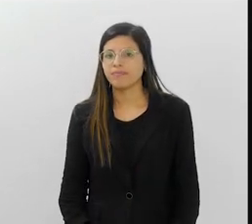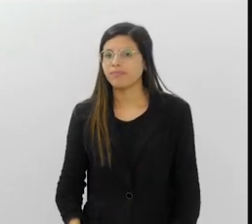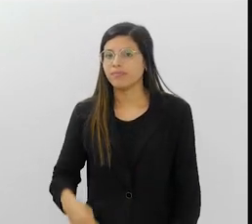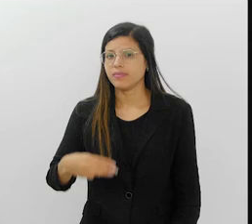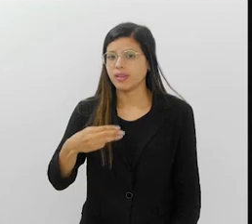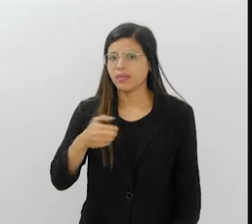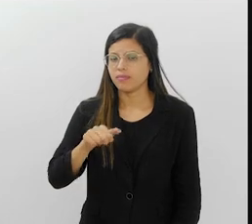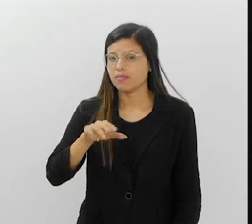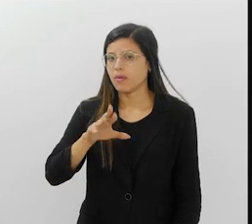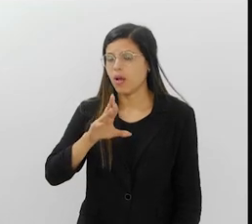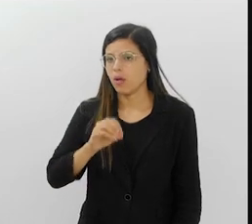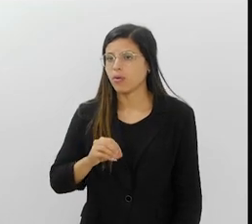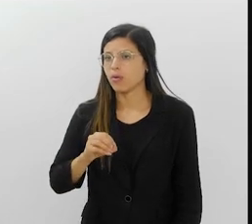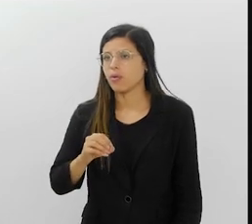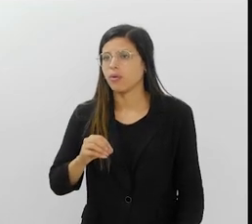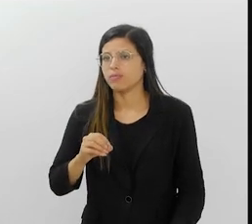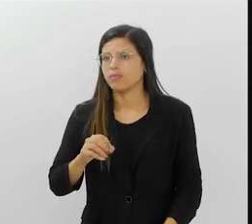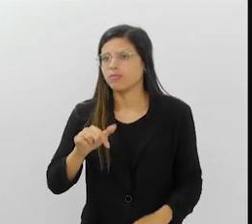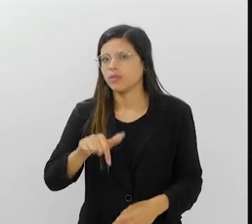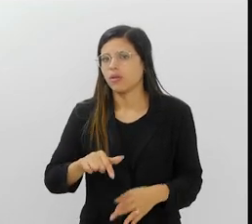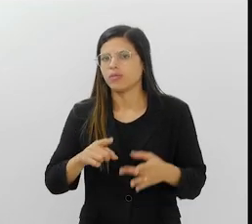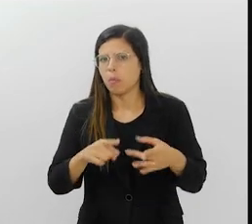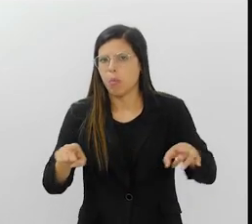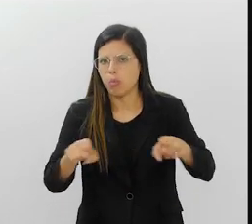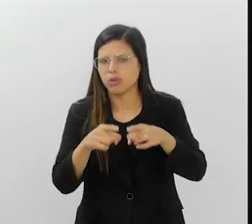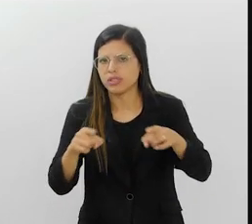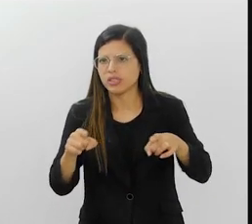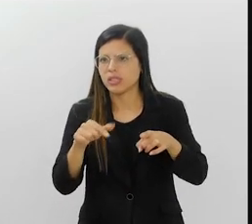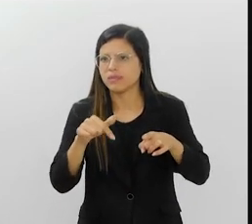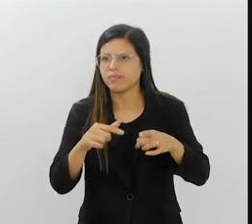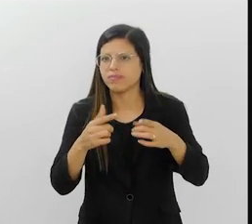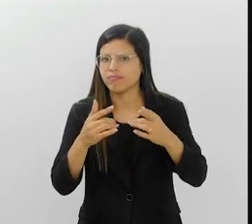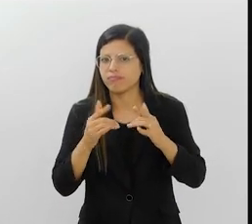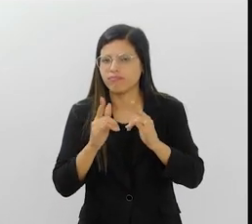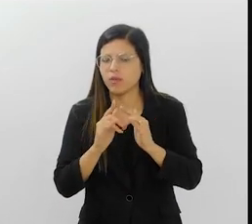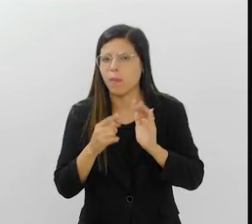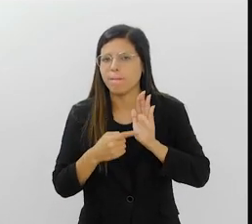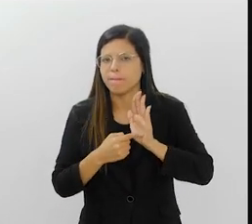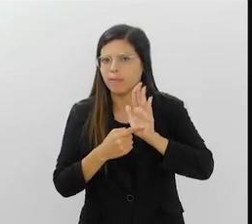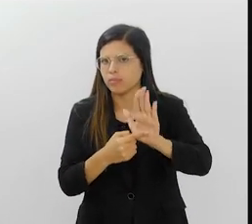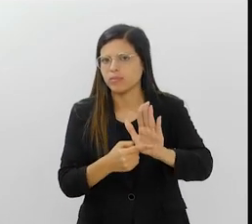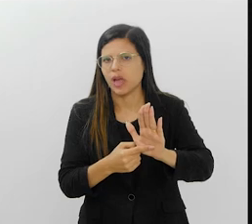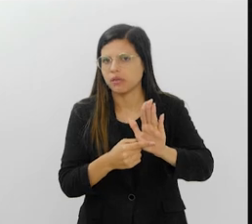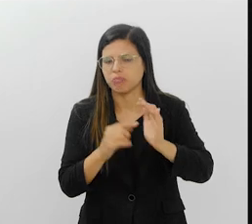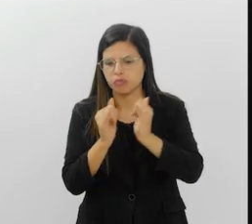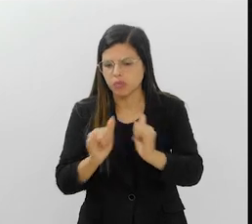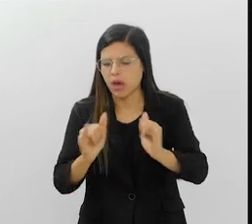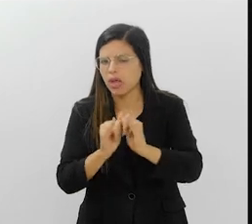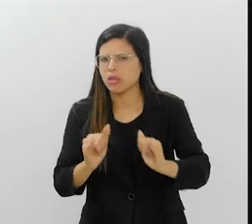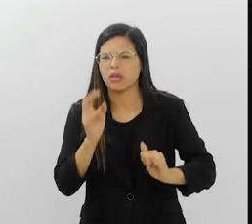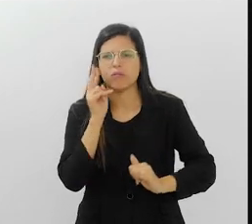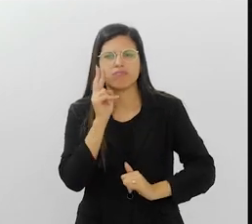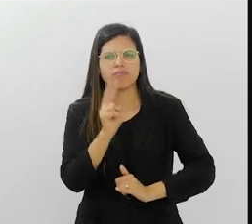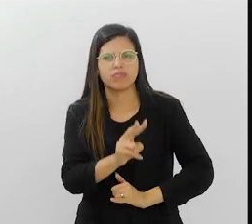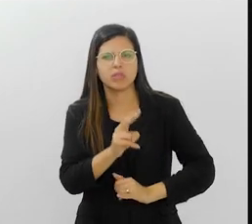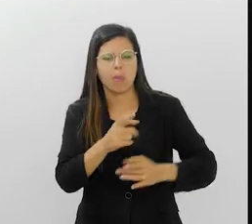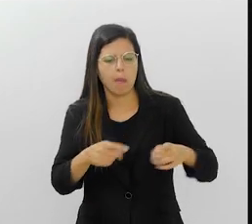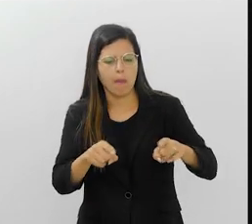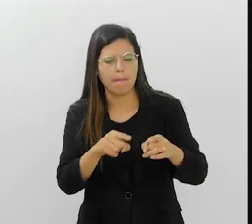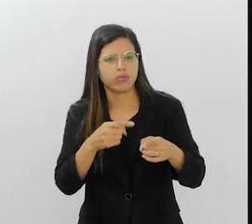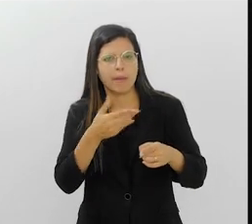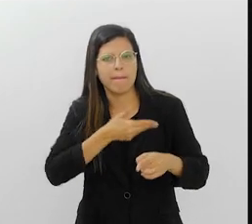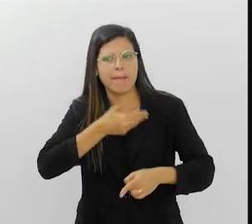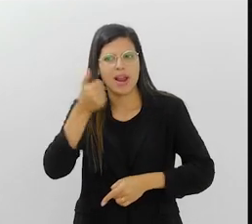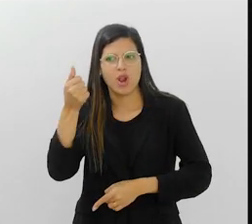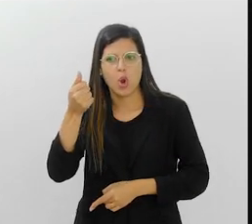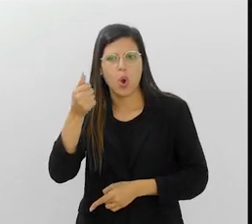Mauro, vamos supor que hoje saíram os sambas da escola que eu estou concorrendo. Se eu ver um samba muito melhor que o meu, muito melhor, que no meu